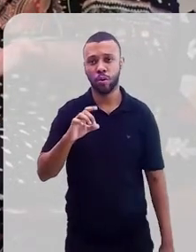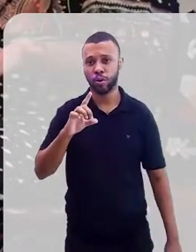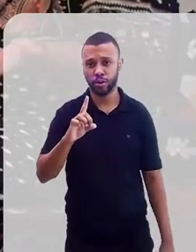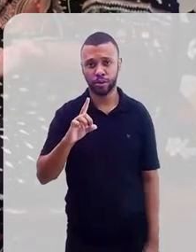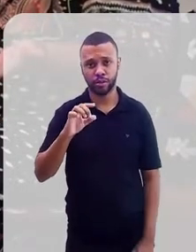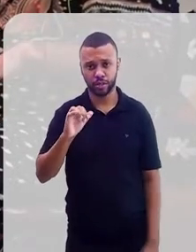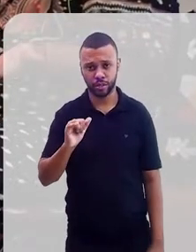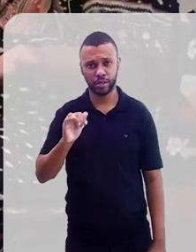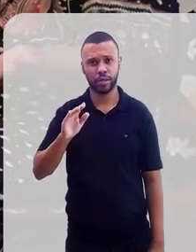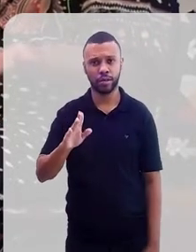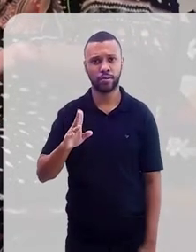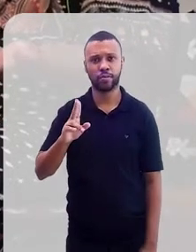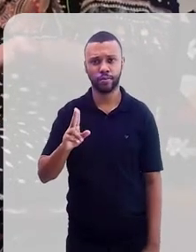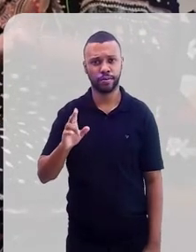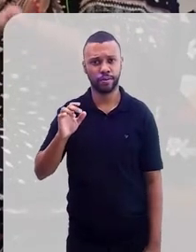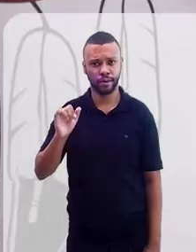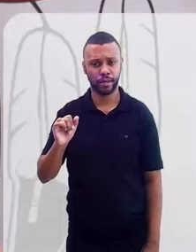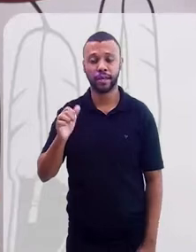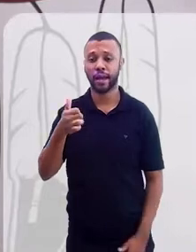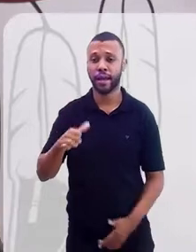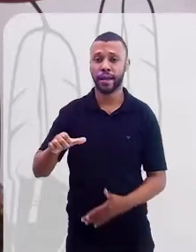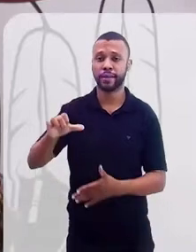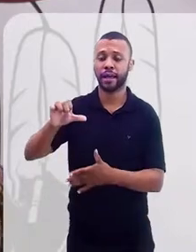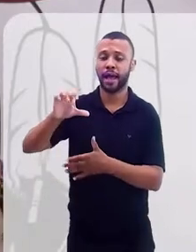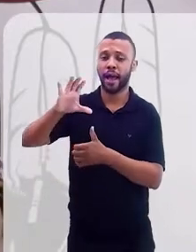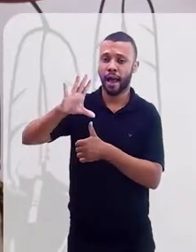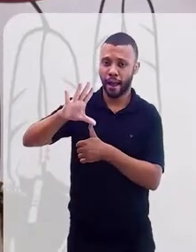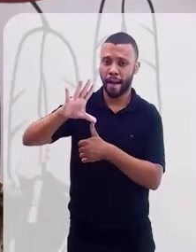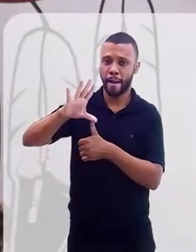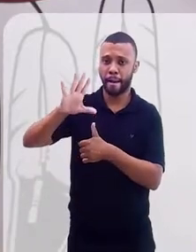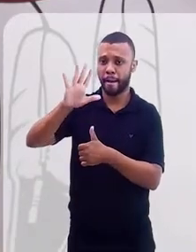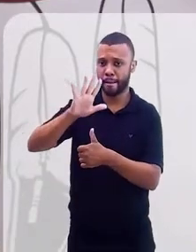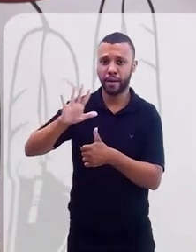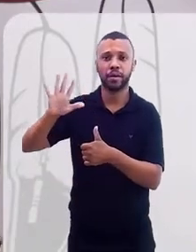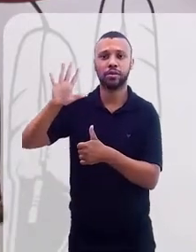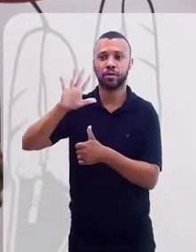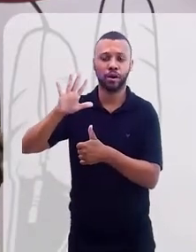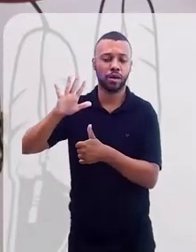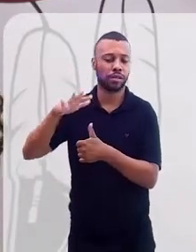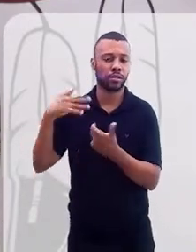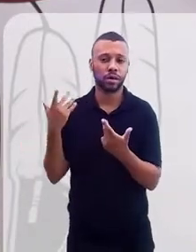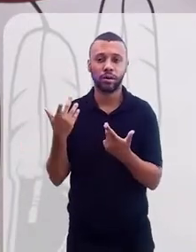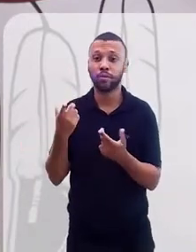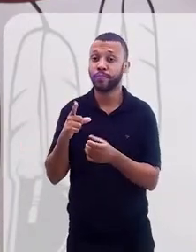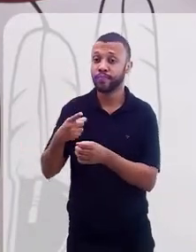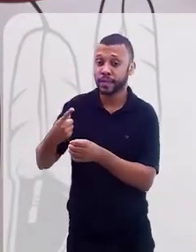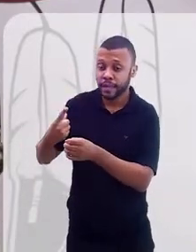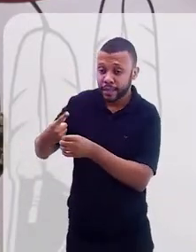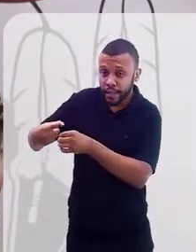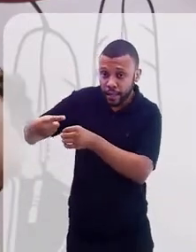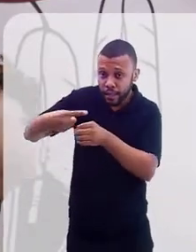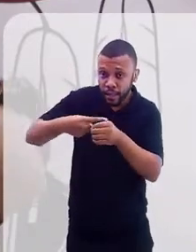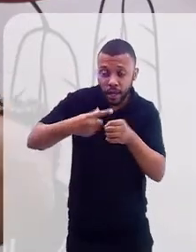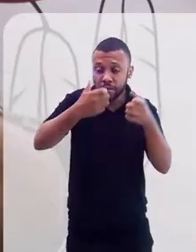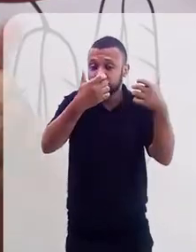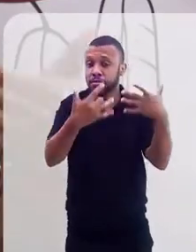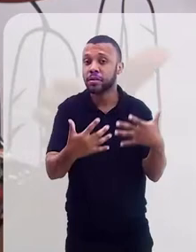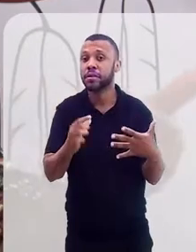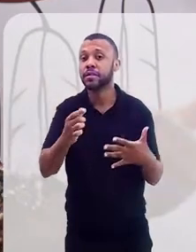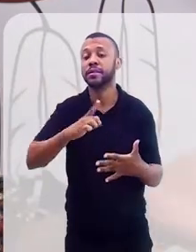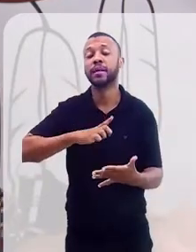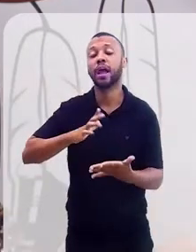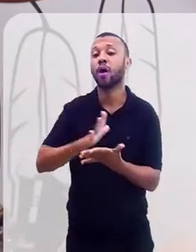da América do Norte, né? E eu posso, com isso, então, na cidade, dizer, olha,